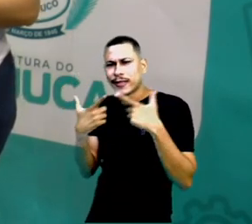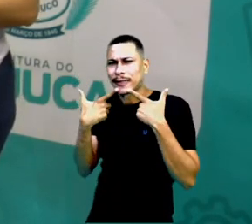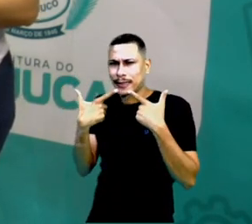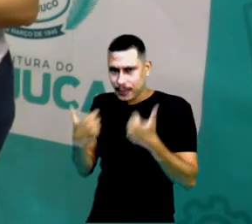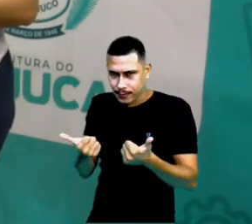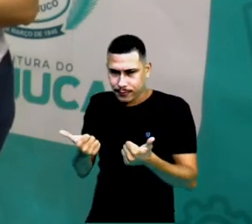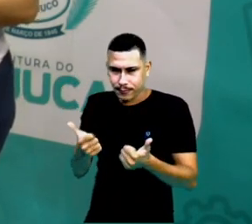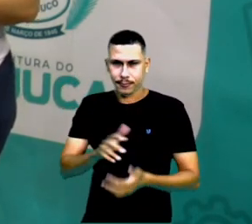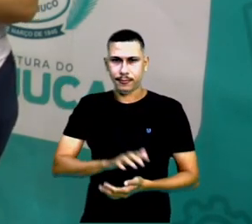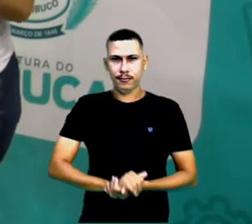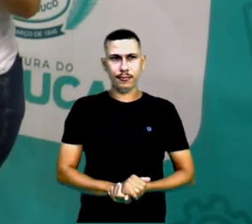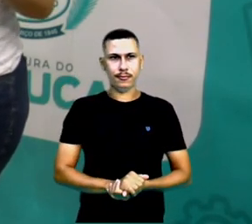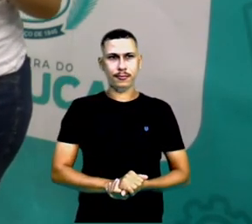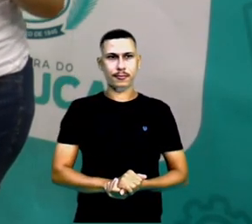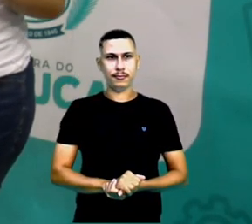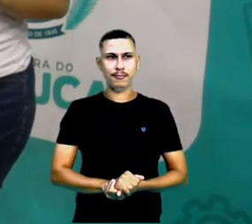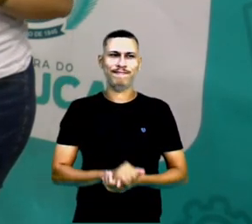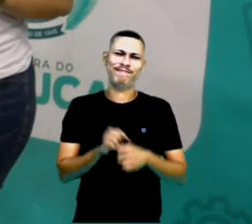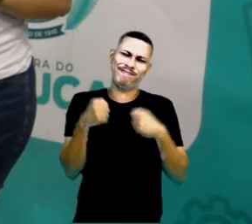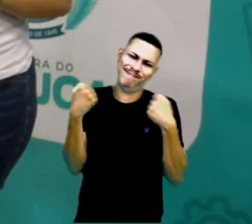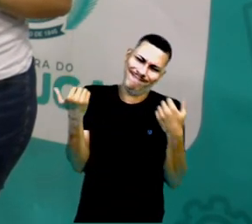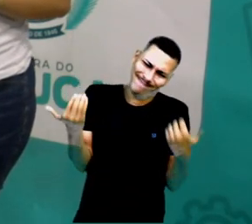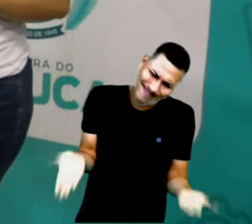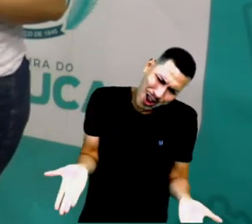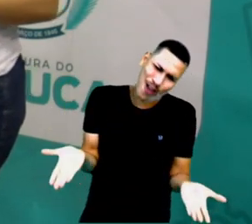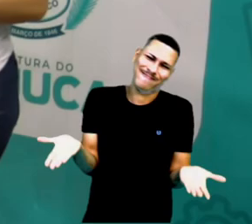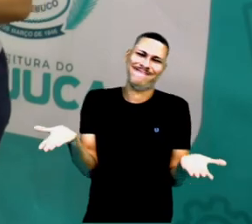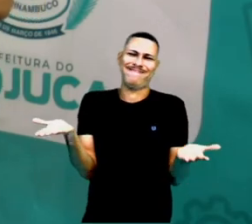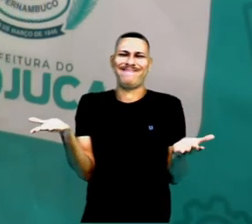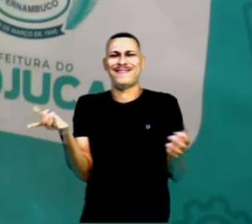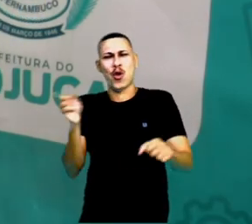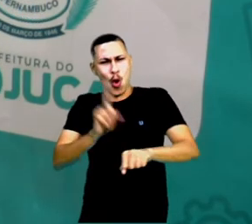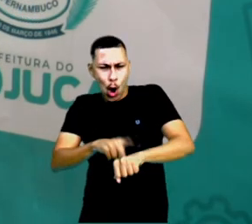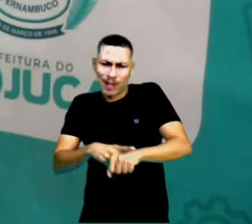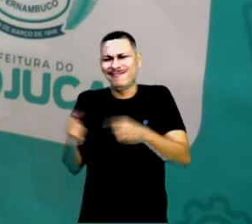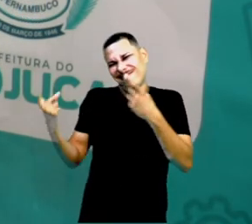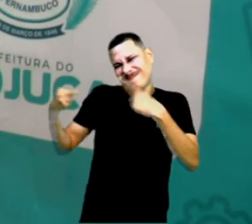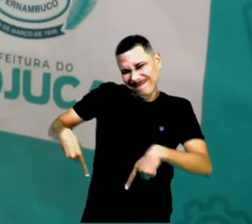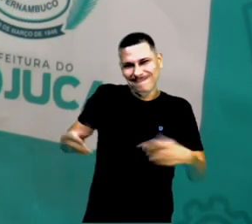aqui. Que pena, chegamos à hora do nosso desafio.